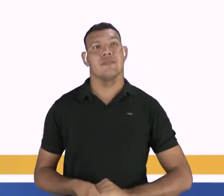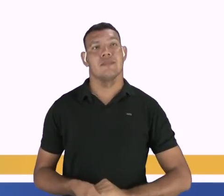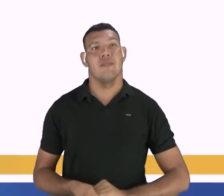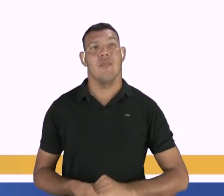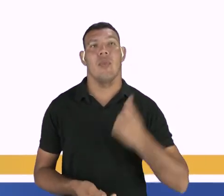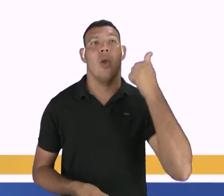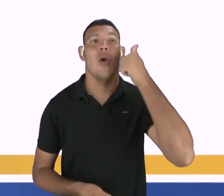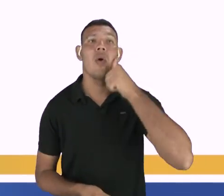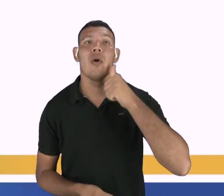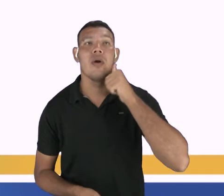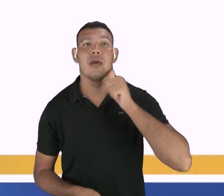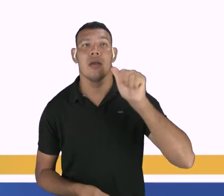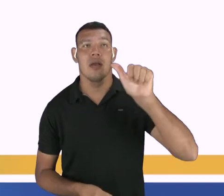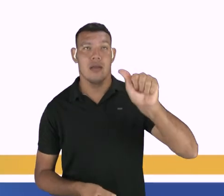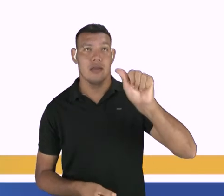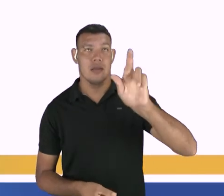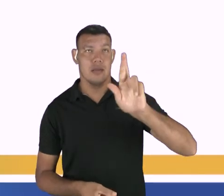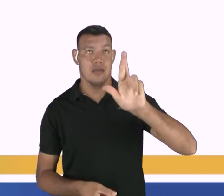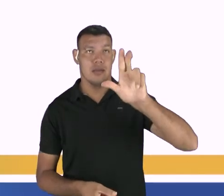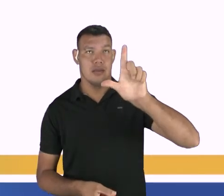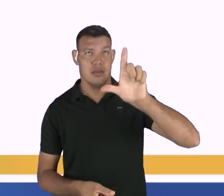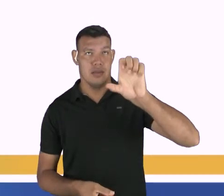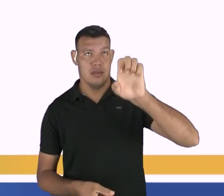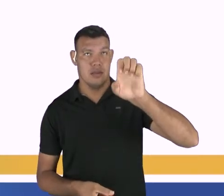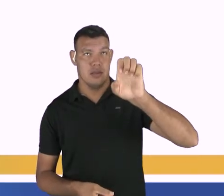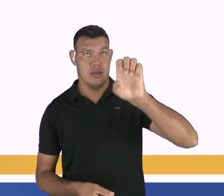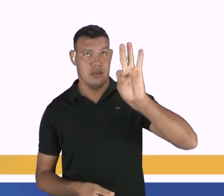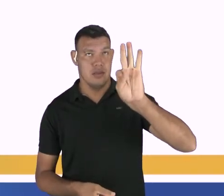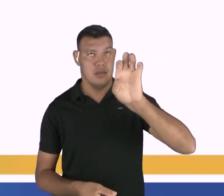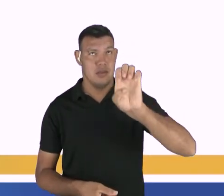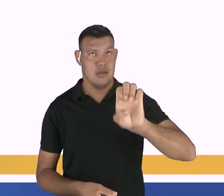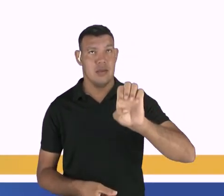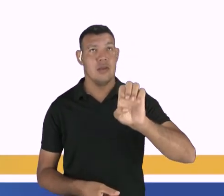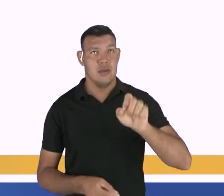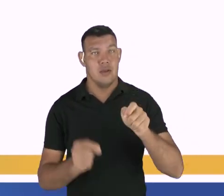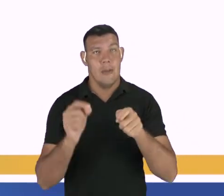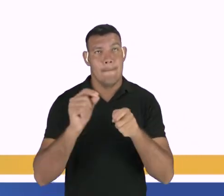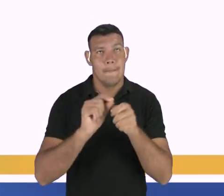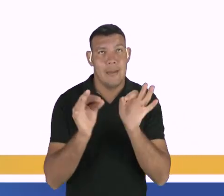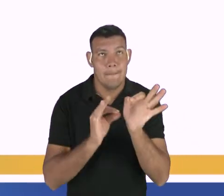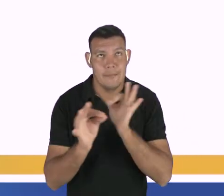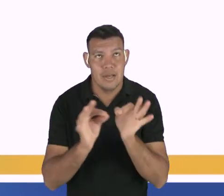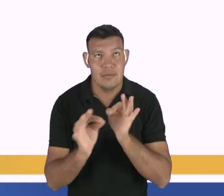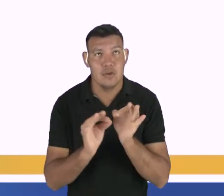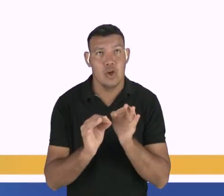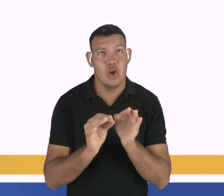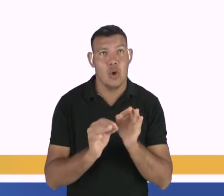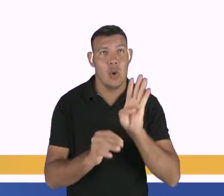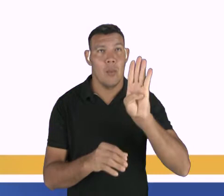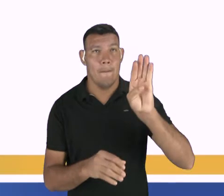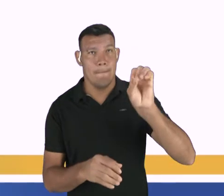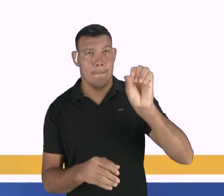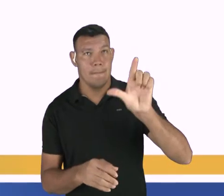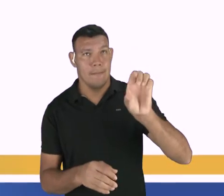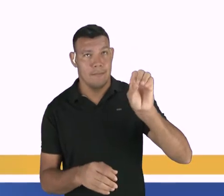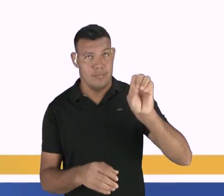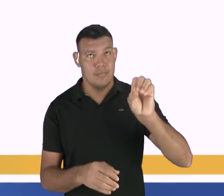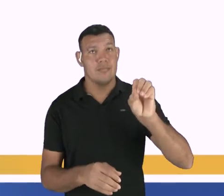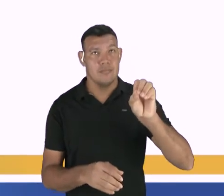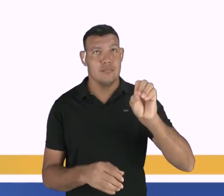Arlete fez um bolo de fubá para os netos. Serviu 1/4 do bolo para Rita e 2/4 para